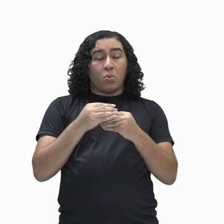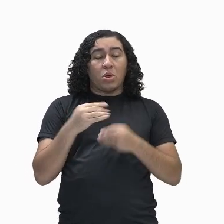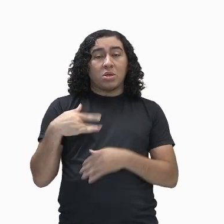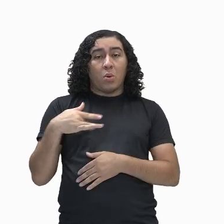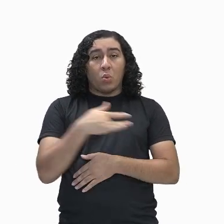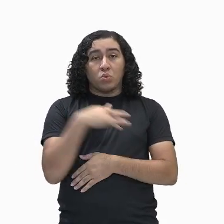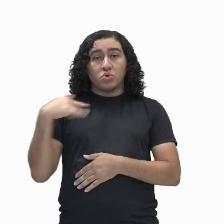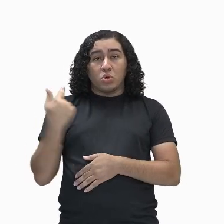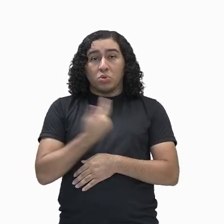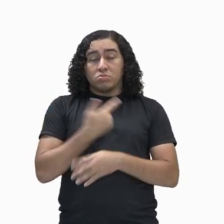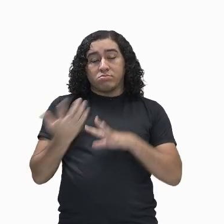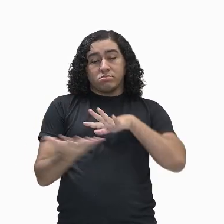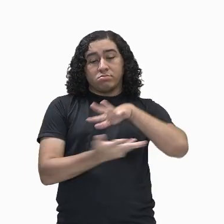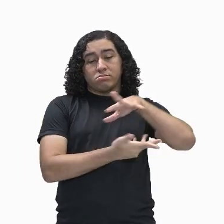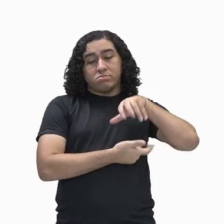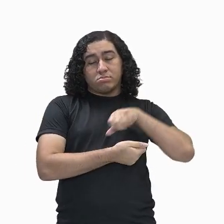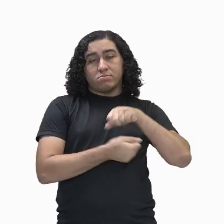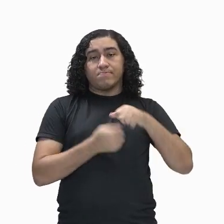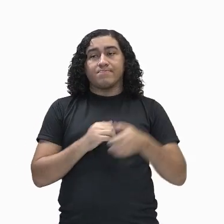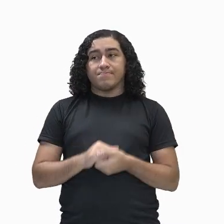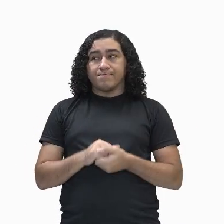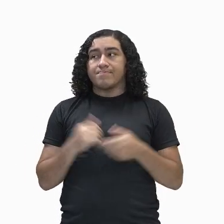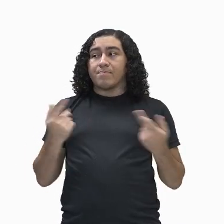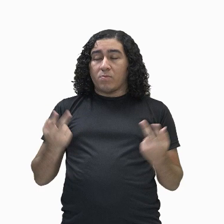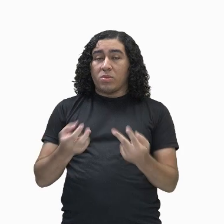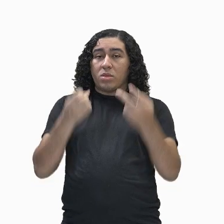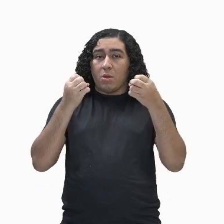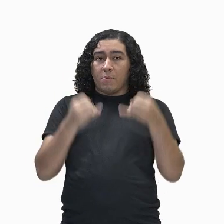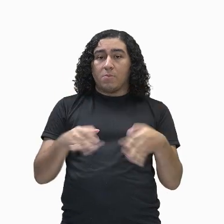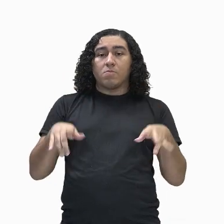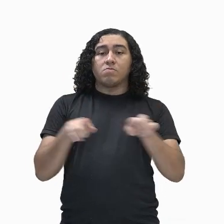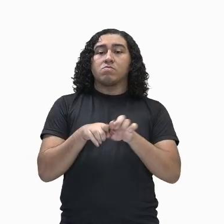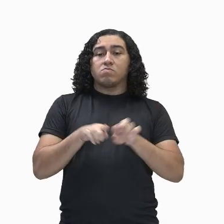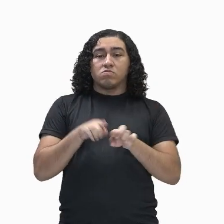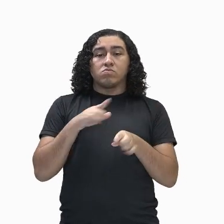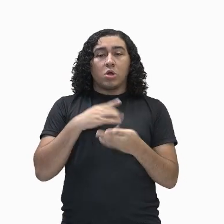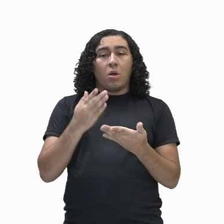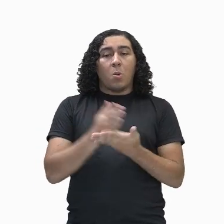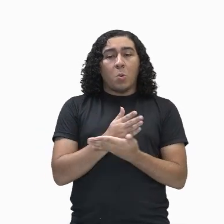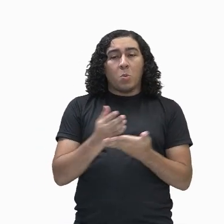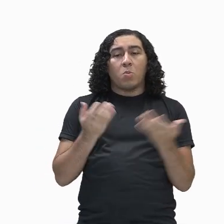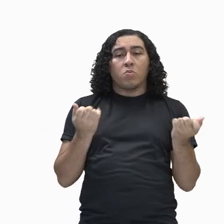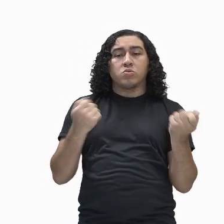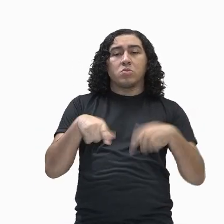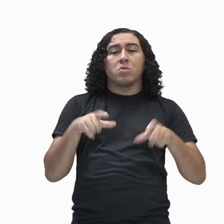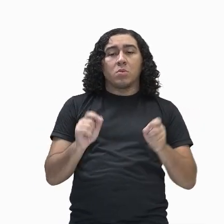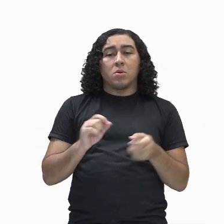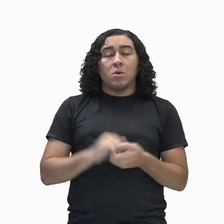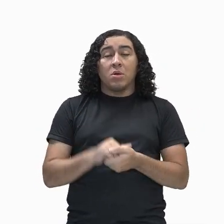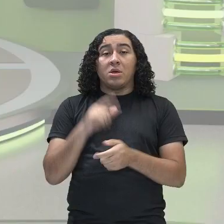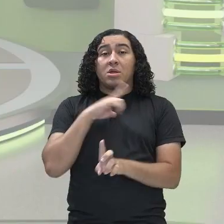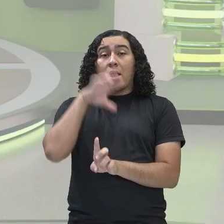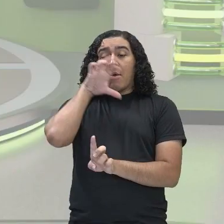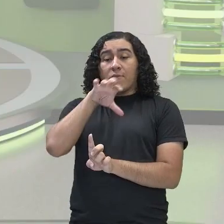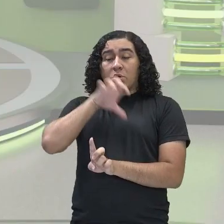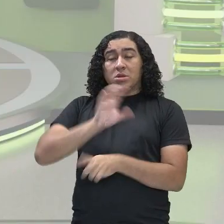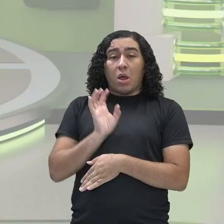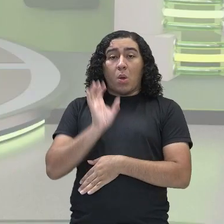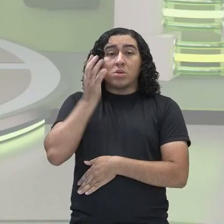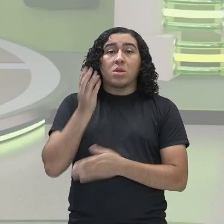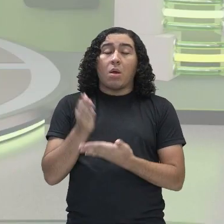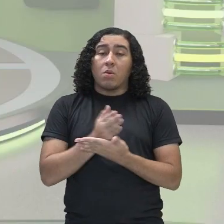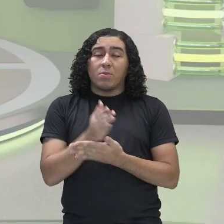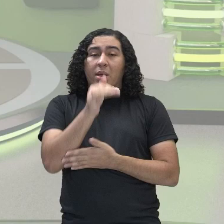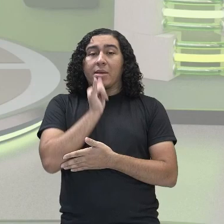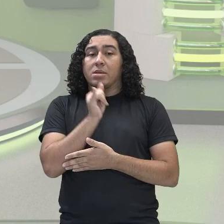saúde do nosso planeta. E como eu havia falado, existem algumas que vão causar alguns fenômenos, né?